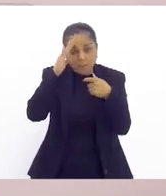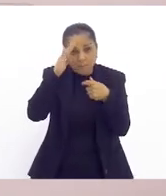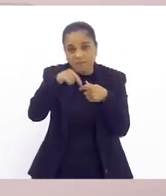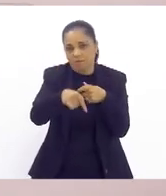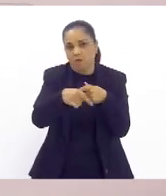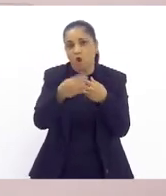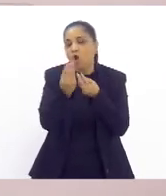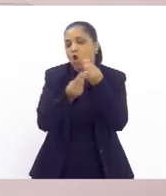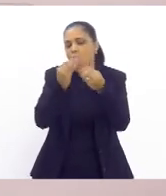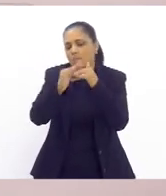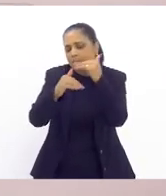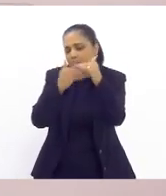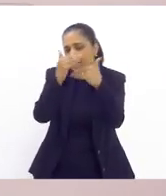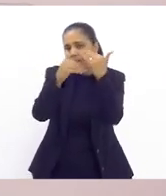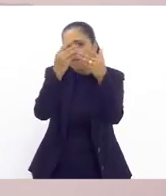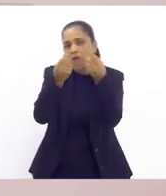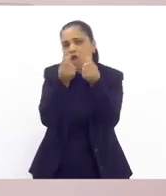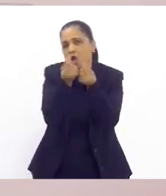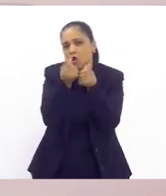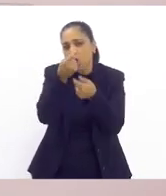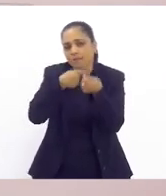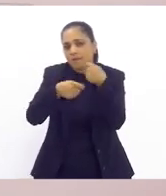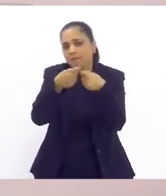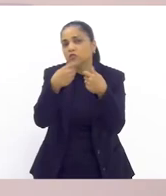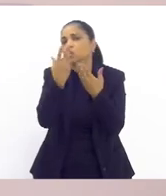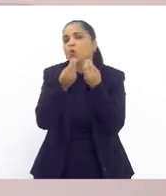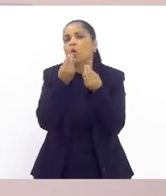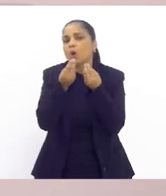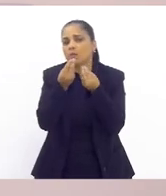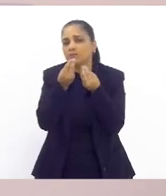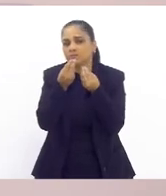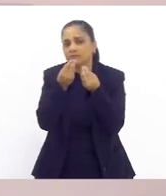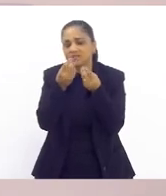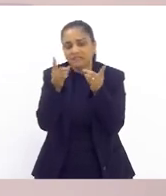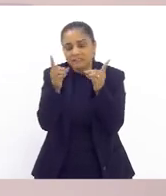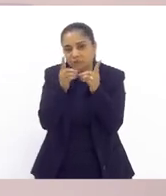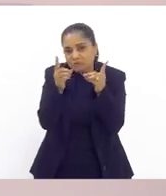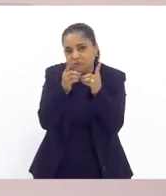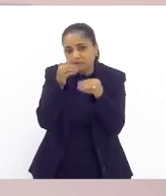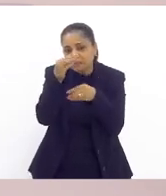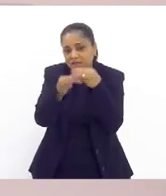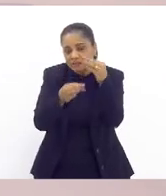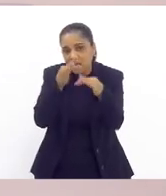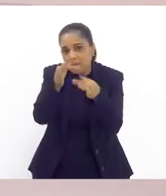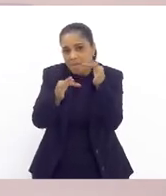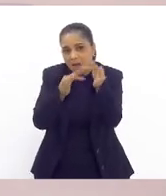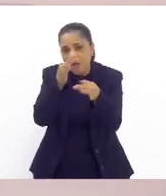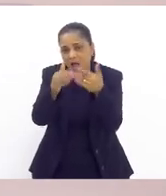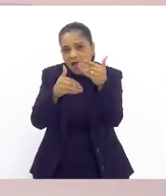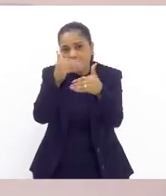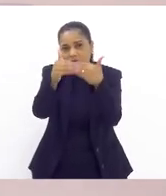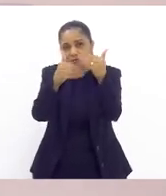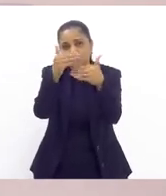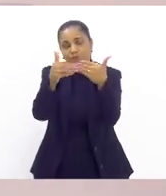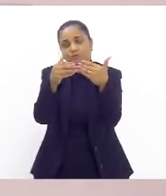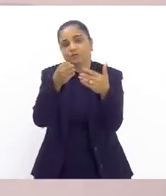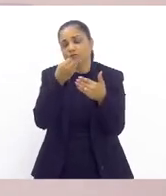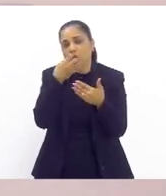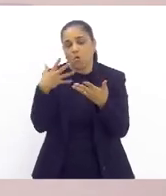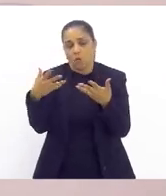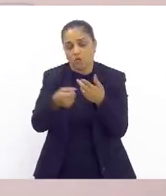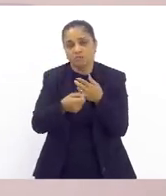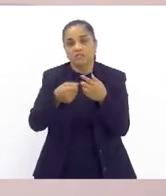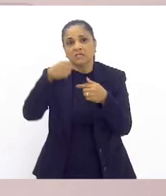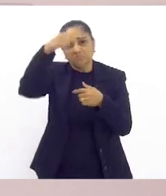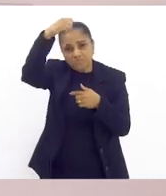cidade economicamente se não tivermos atendimento eficiente um atendimento da enel da